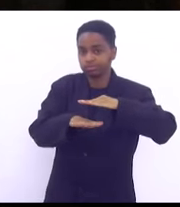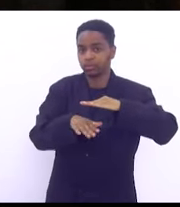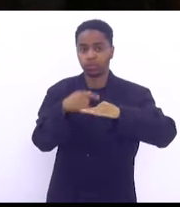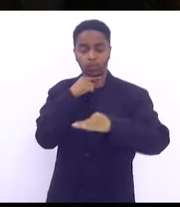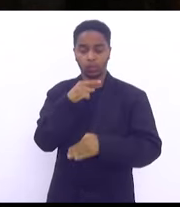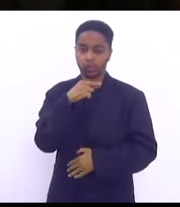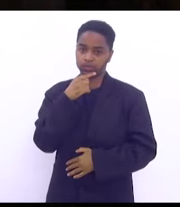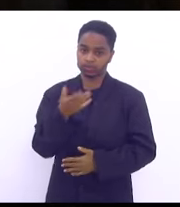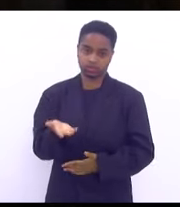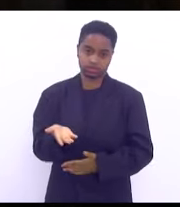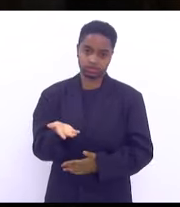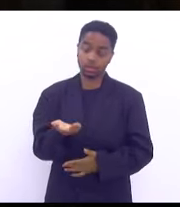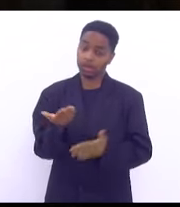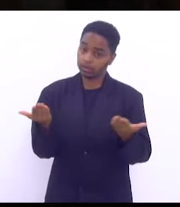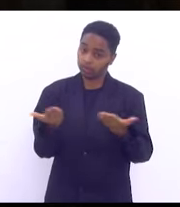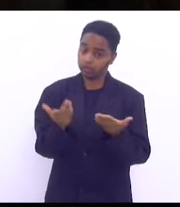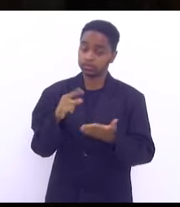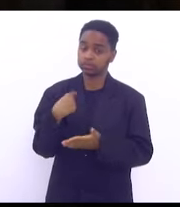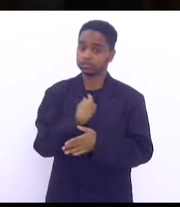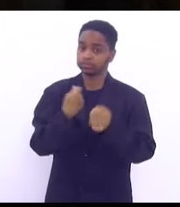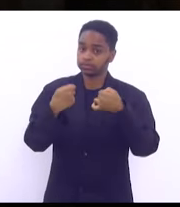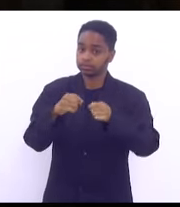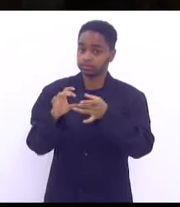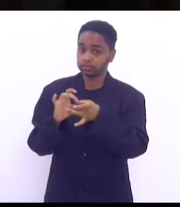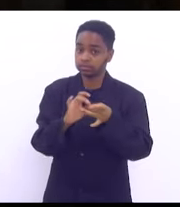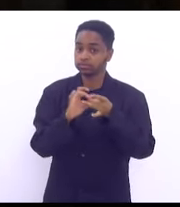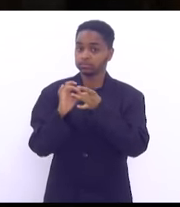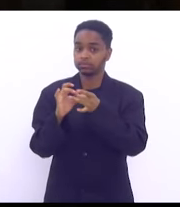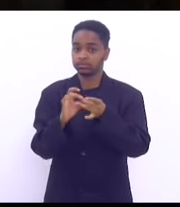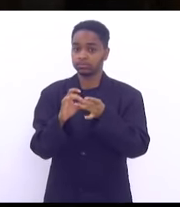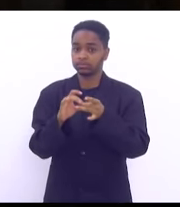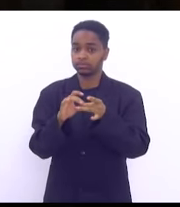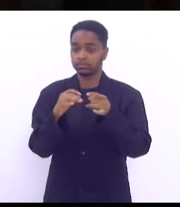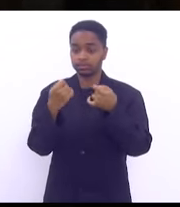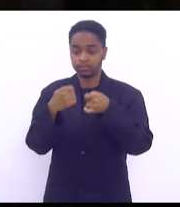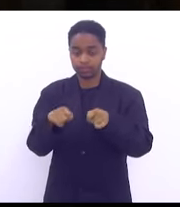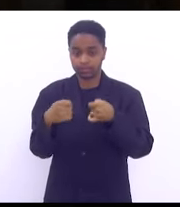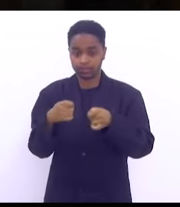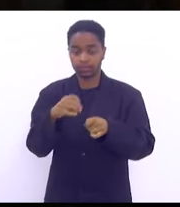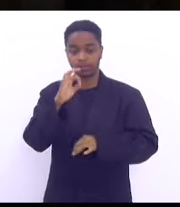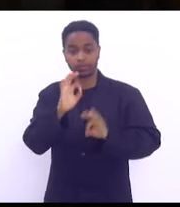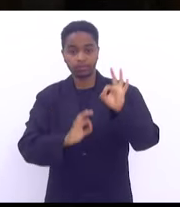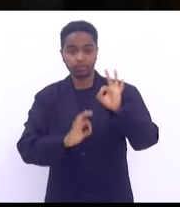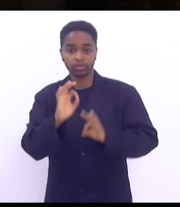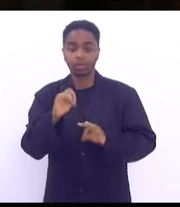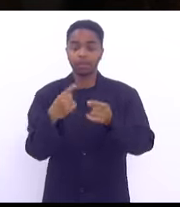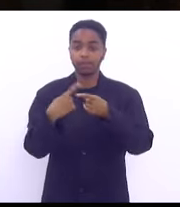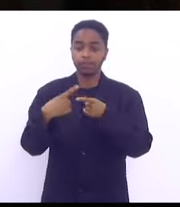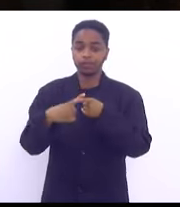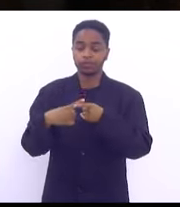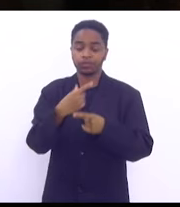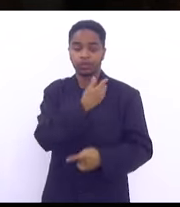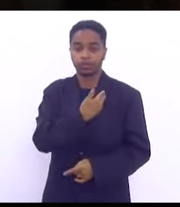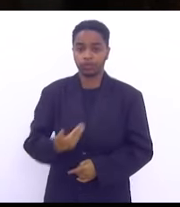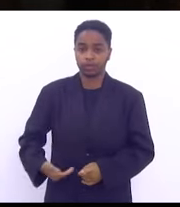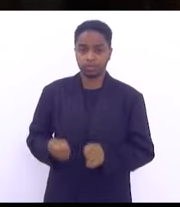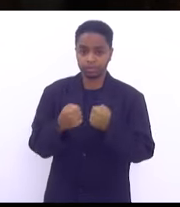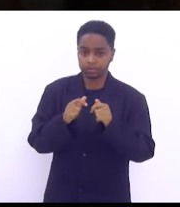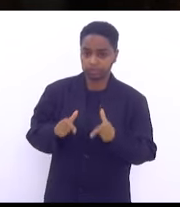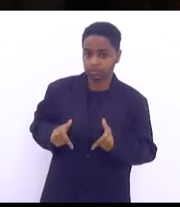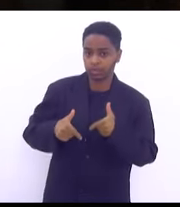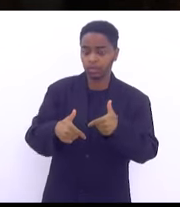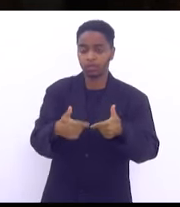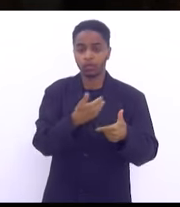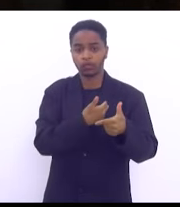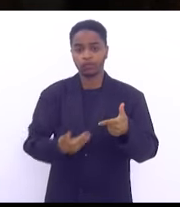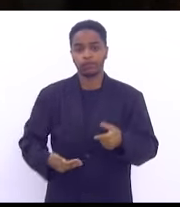de juntarmos todos e verificarmos se é preciso o governo intervir, o governo